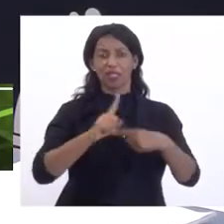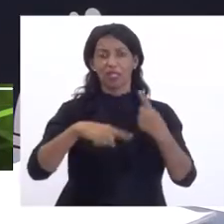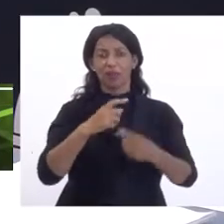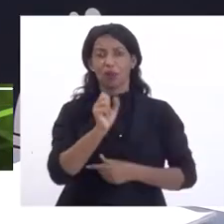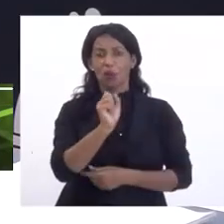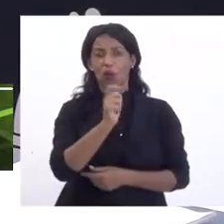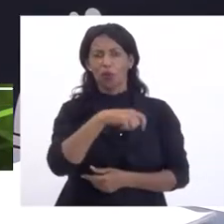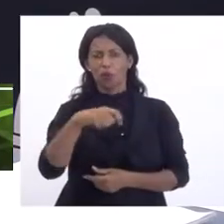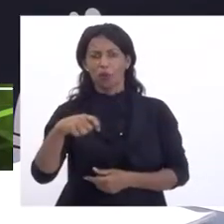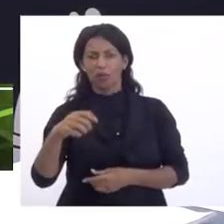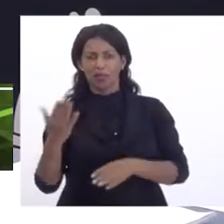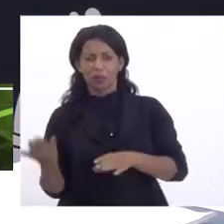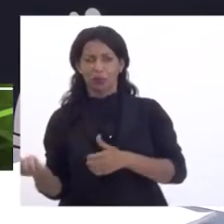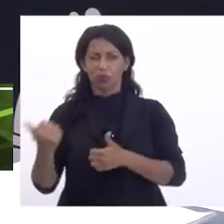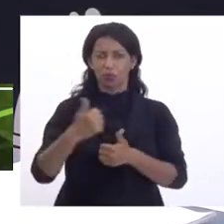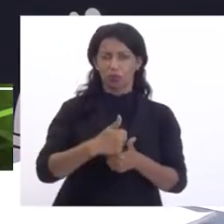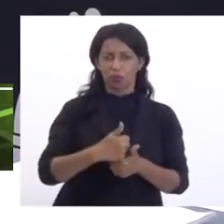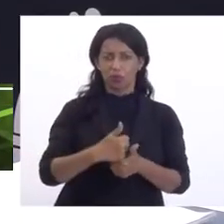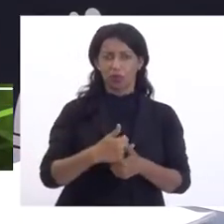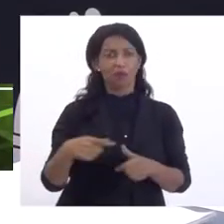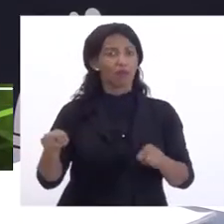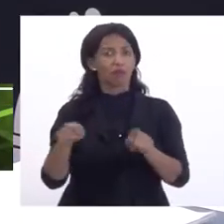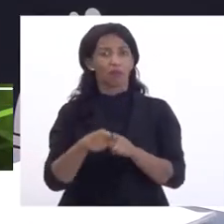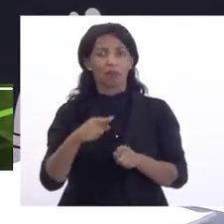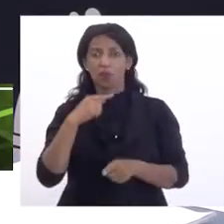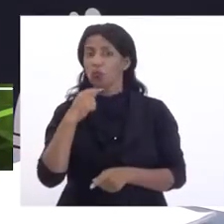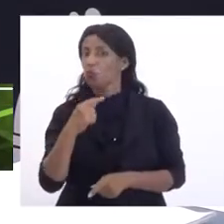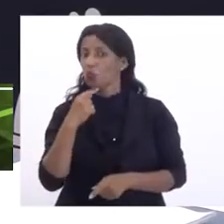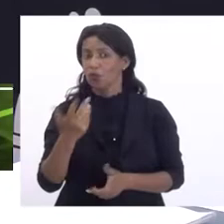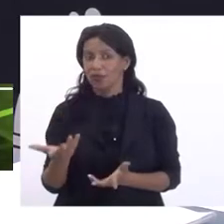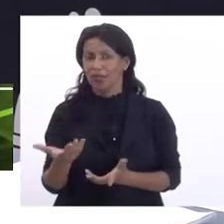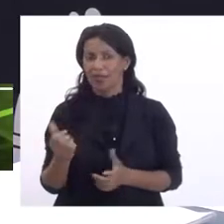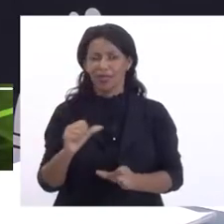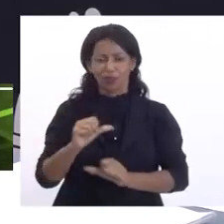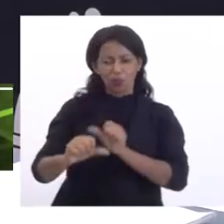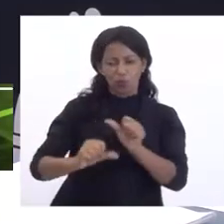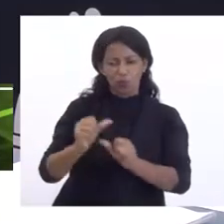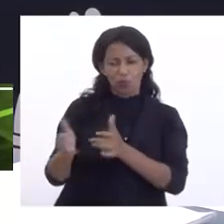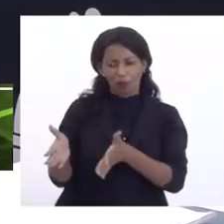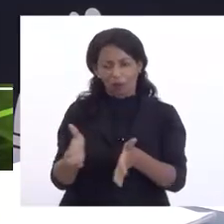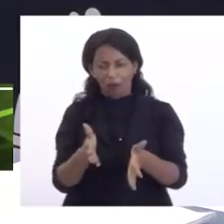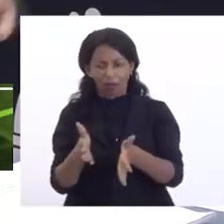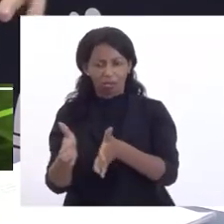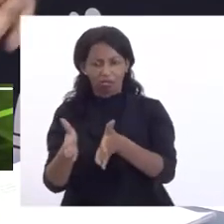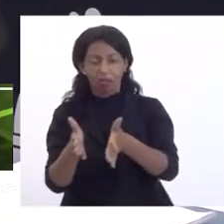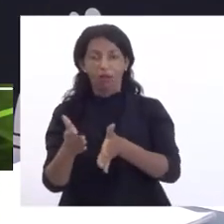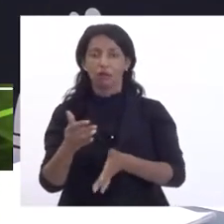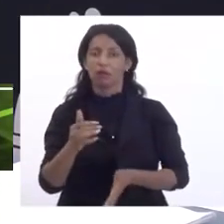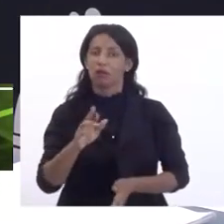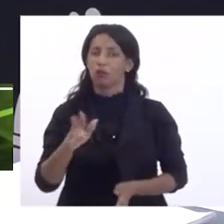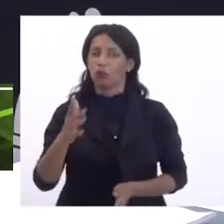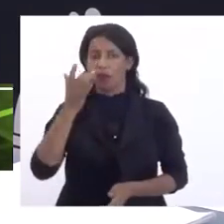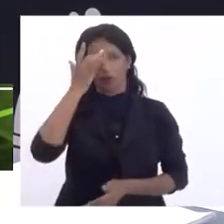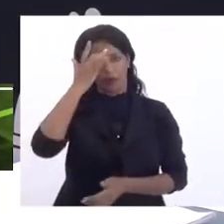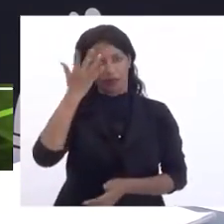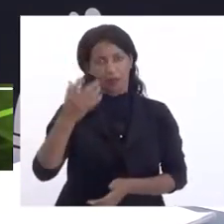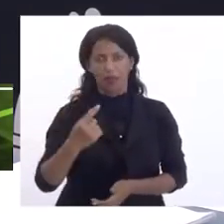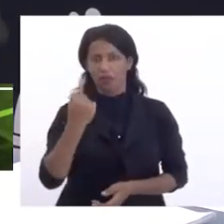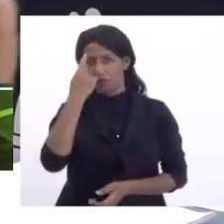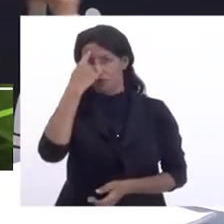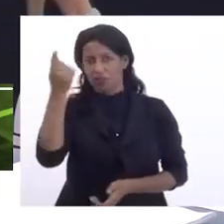8 meses, quem entra também não consegue mudar os rumos, né? Porque não é fácil você